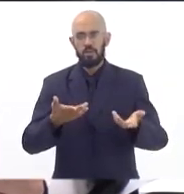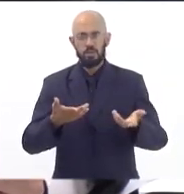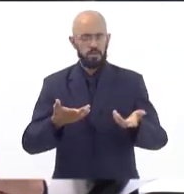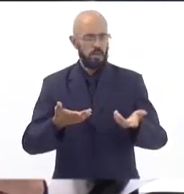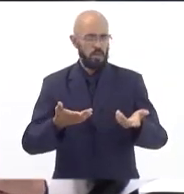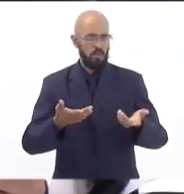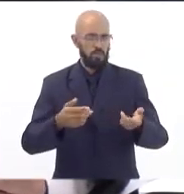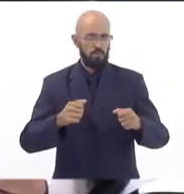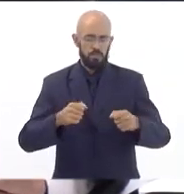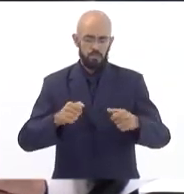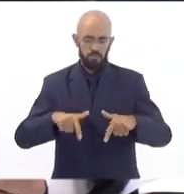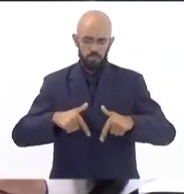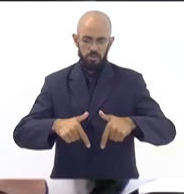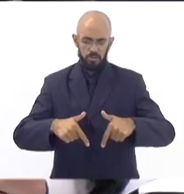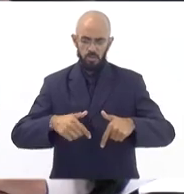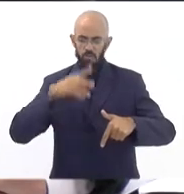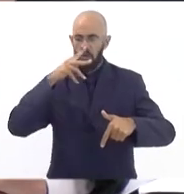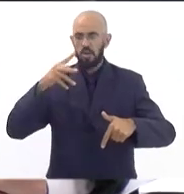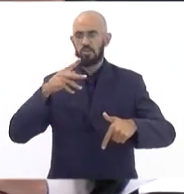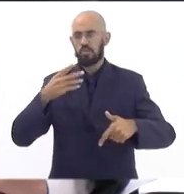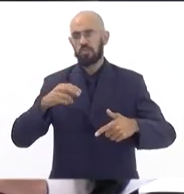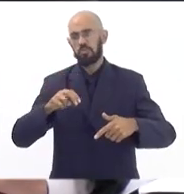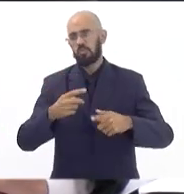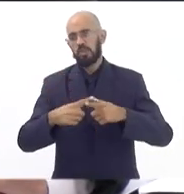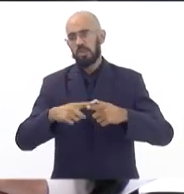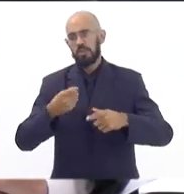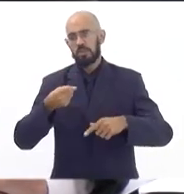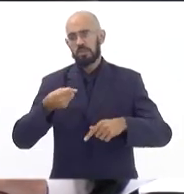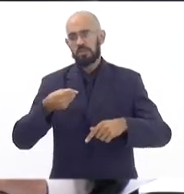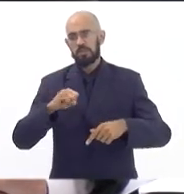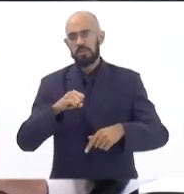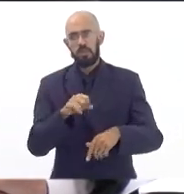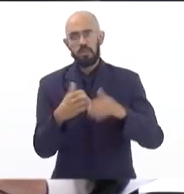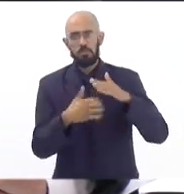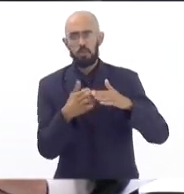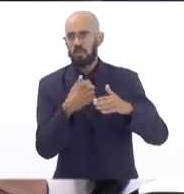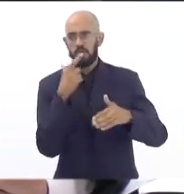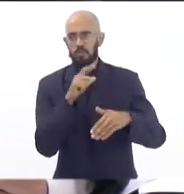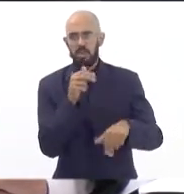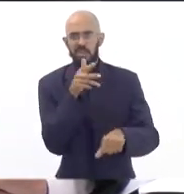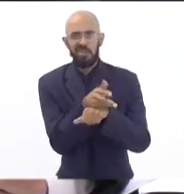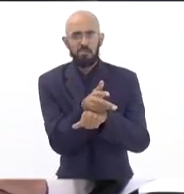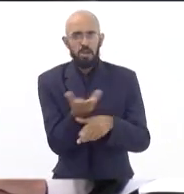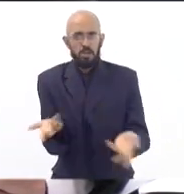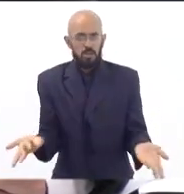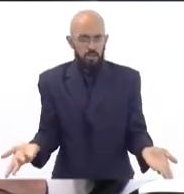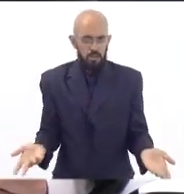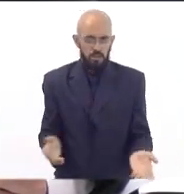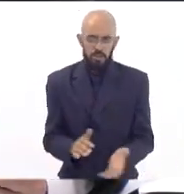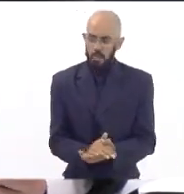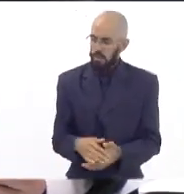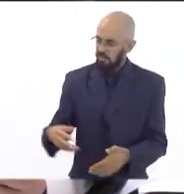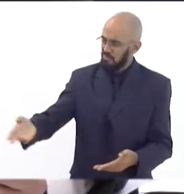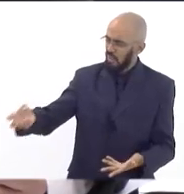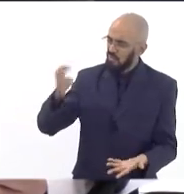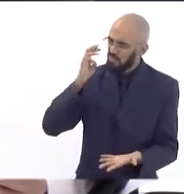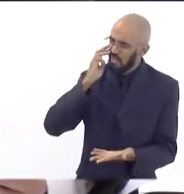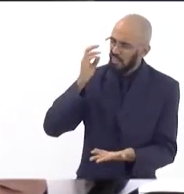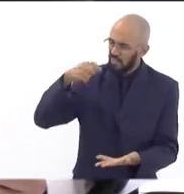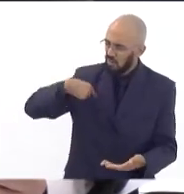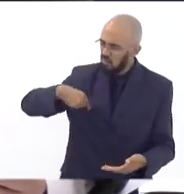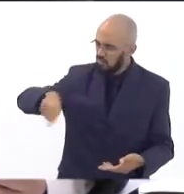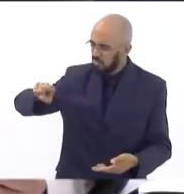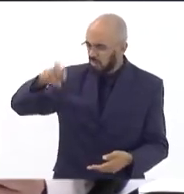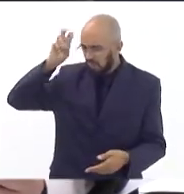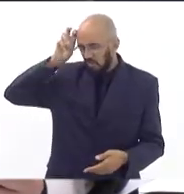mais uma atuação muito ostensiva porque essa super não consegue instalar câmeras Eu acredito em quinta-feira vou ter que passe por lá novamente